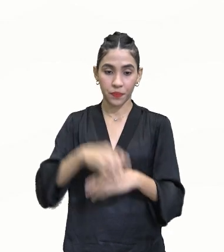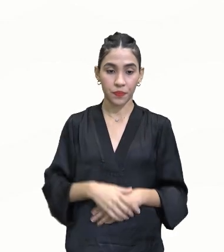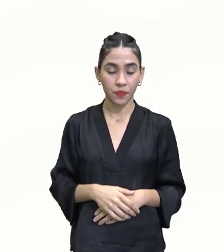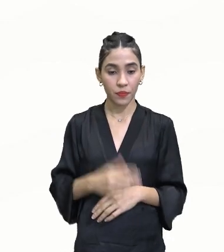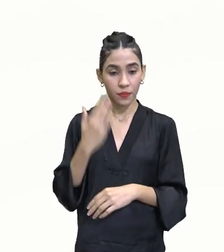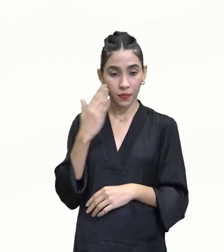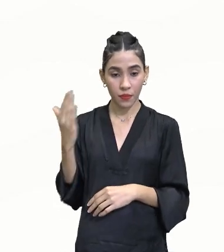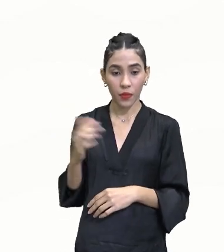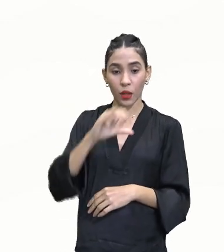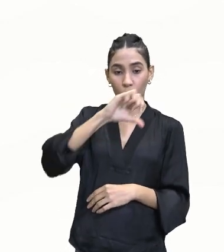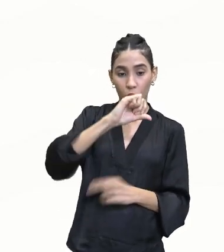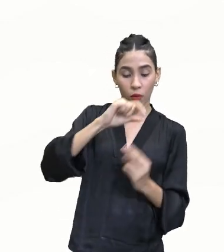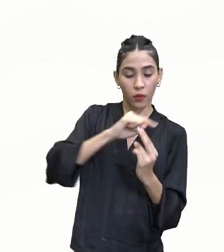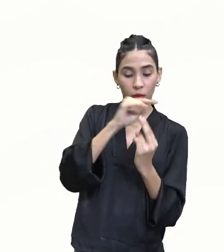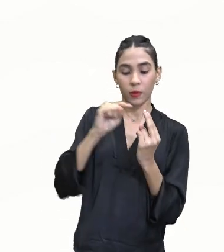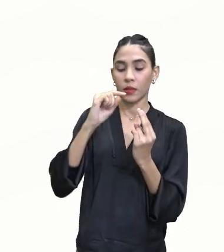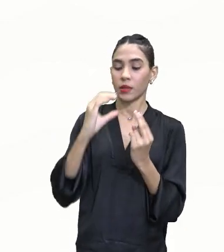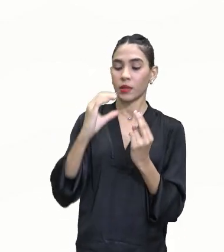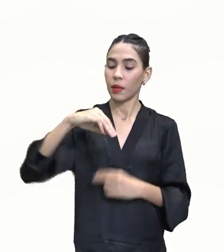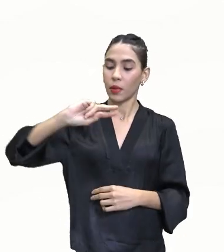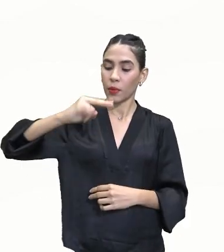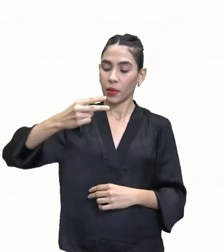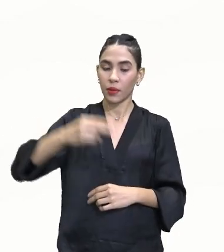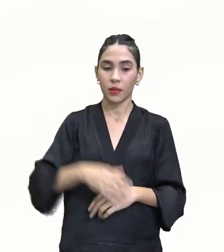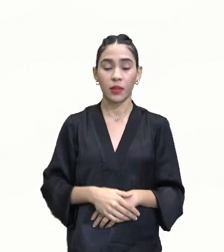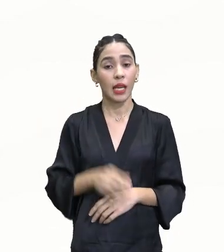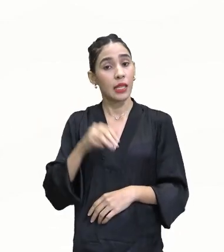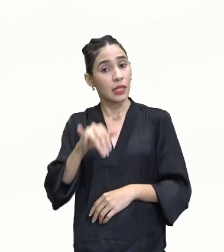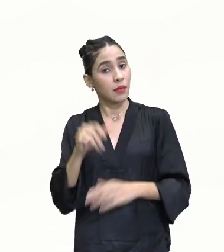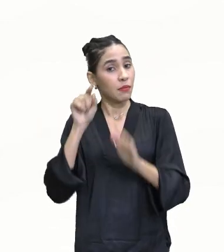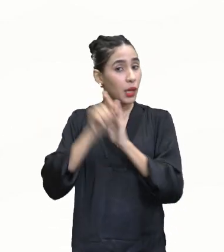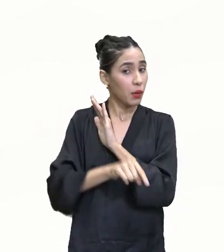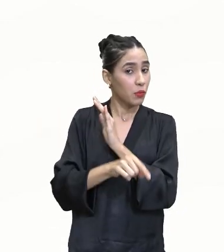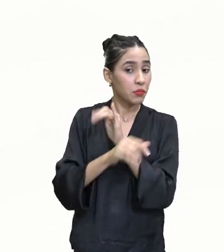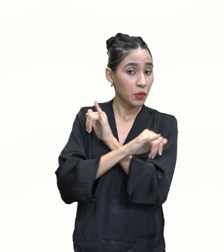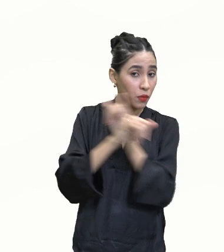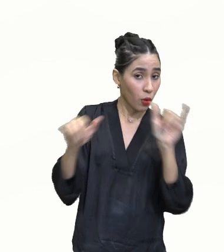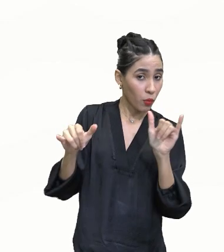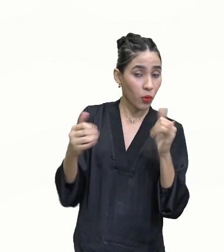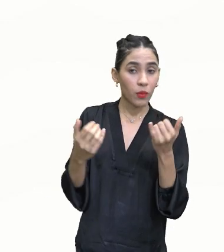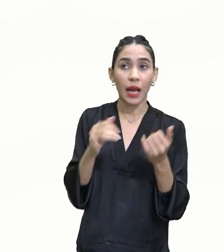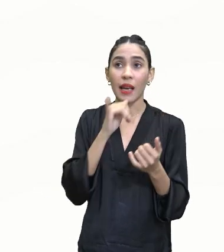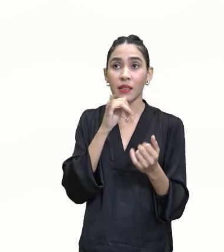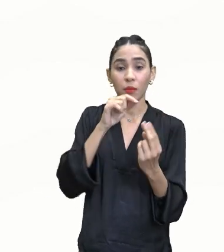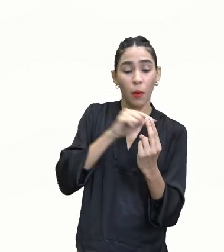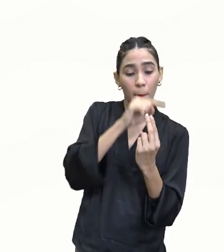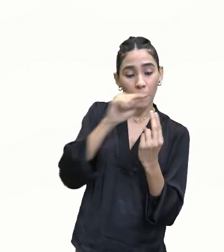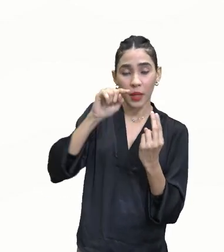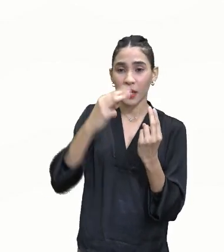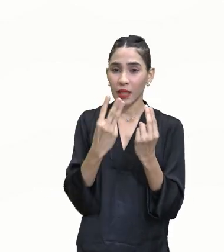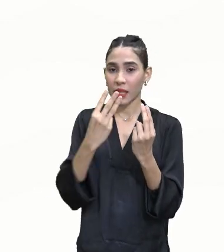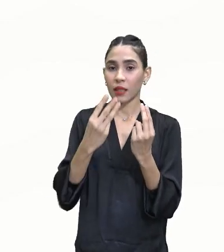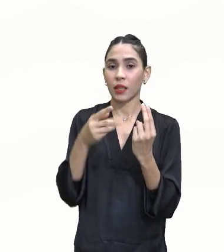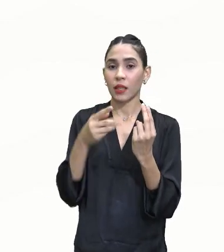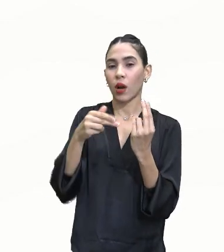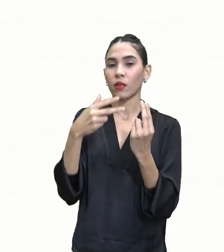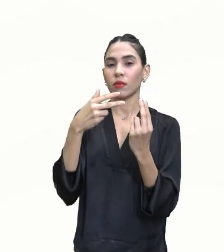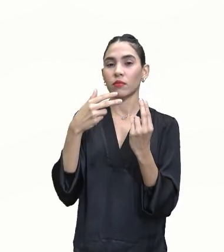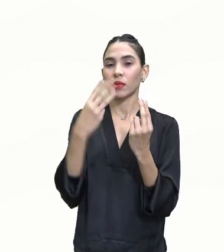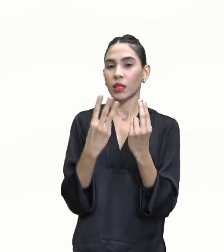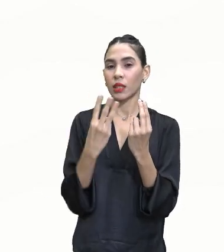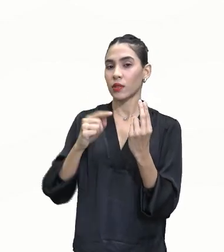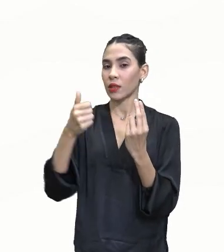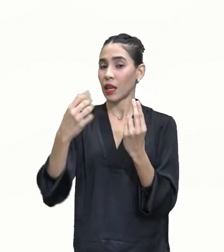mesmo, 9π centímetros quadrados. Se o problema tivesse informado, considere π igual a 3,14, aí